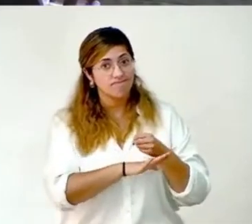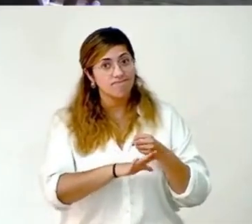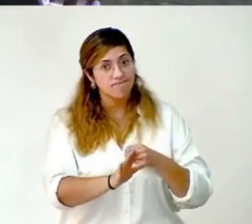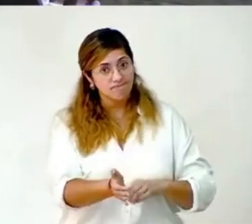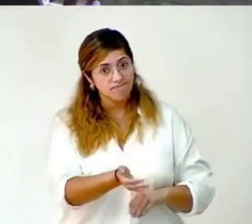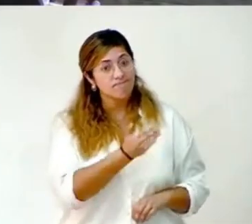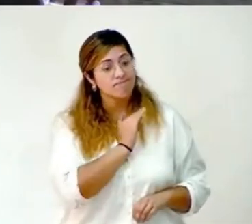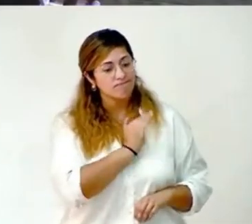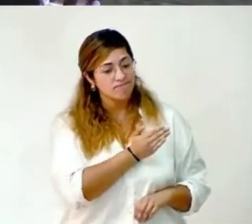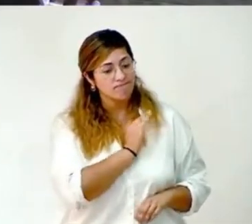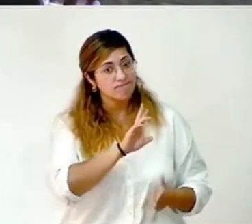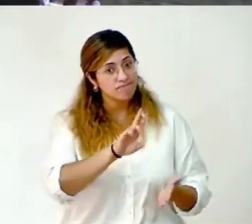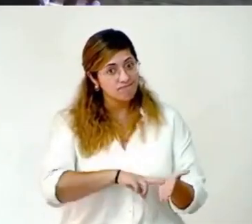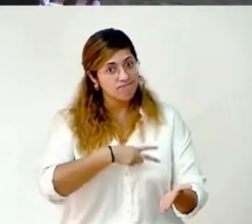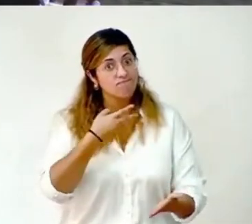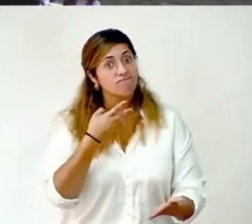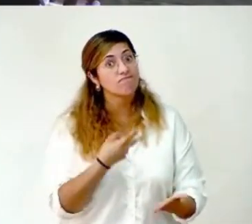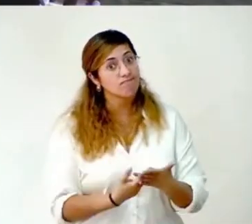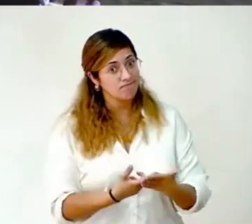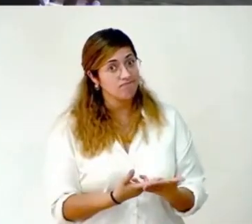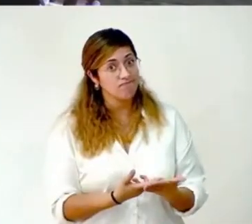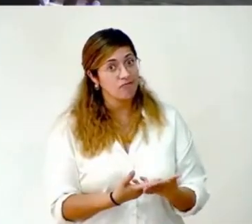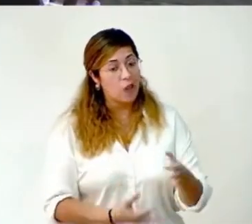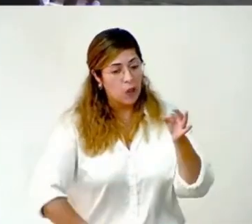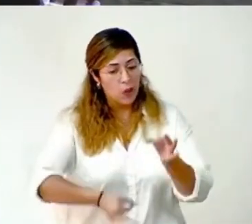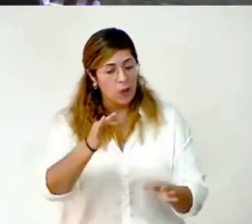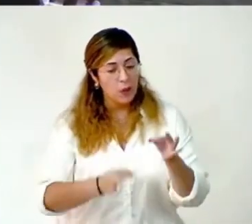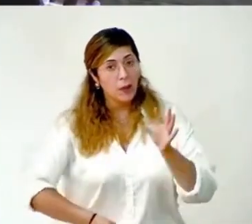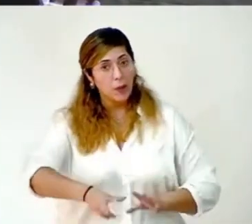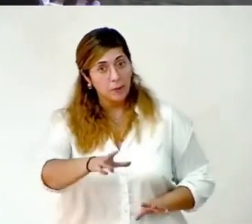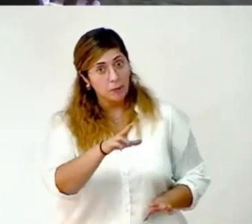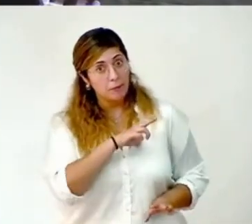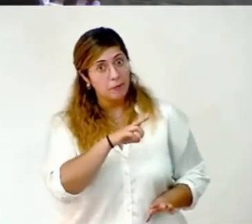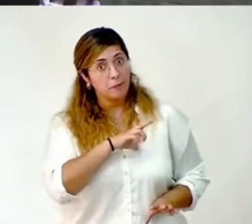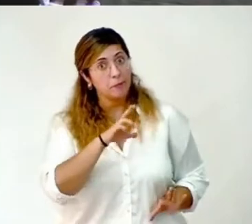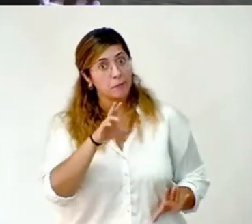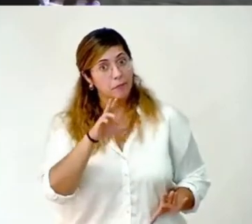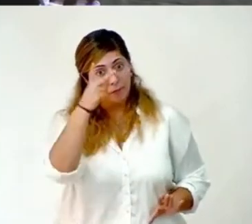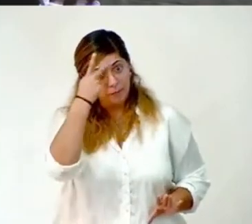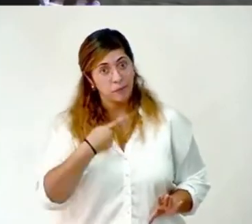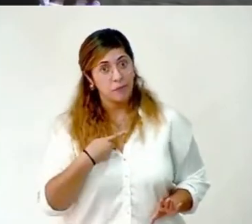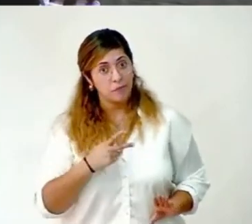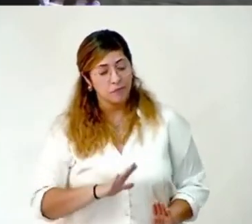é vingança, é justiça com as nossas próprias mãos.